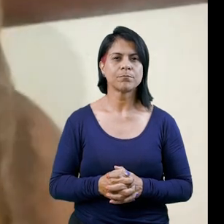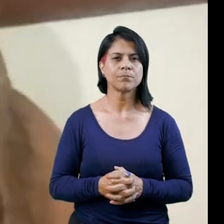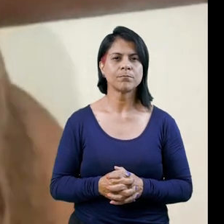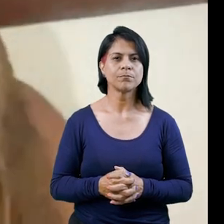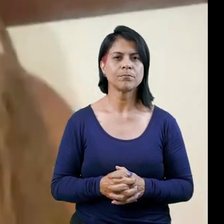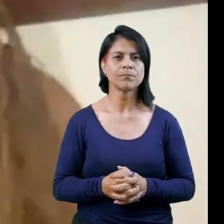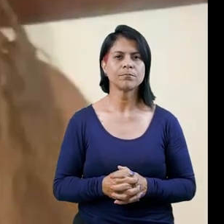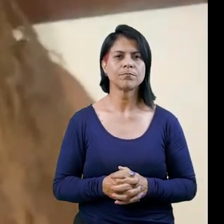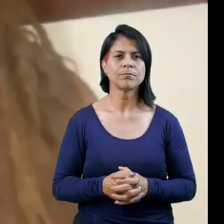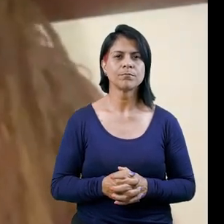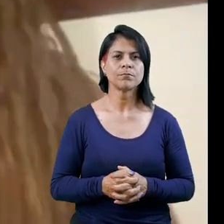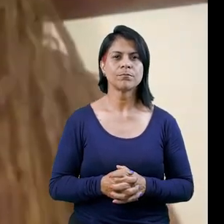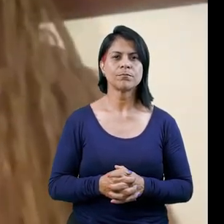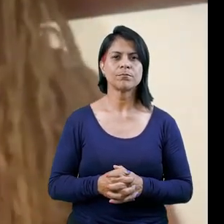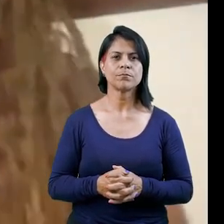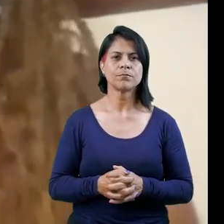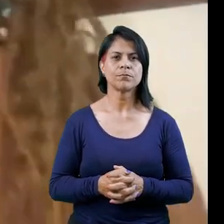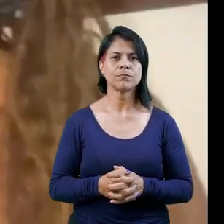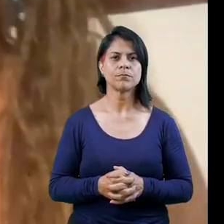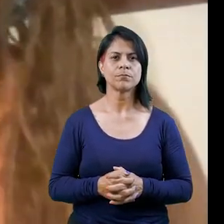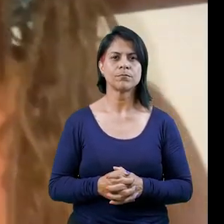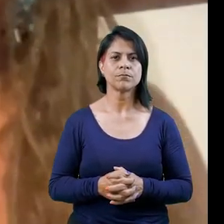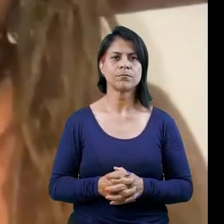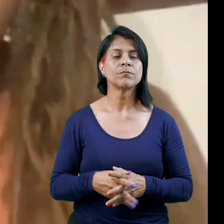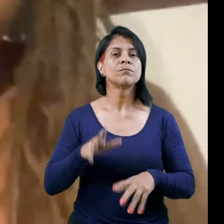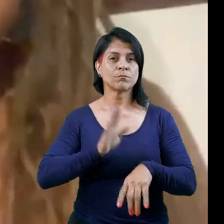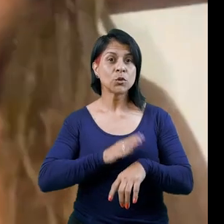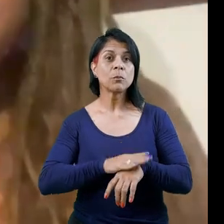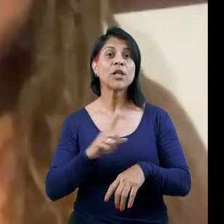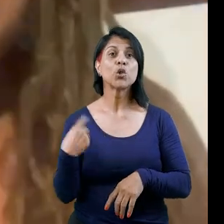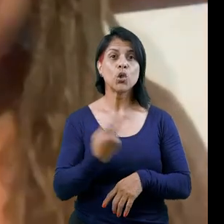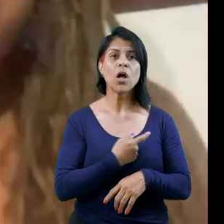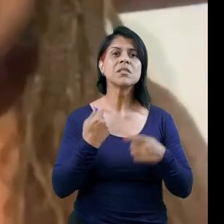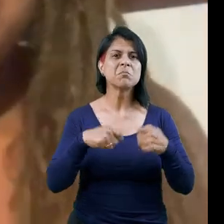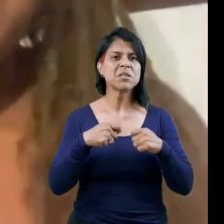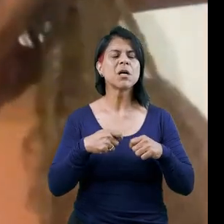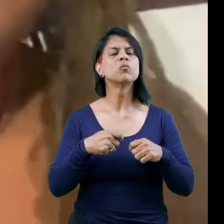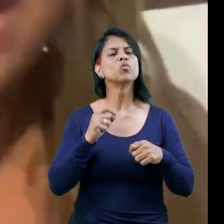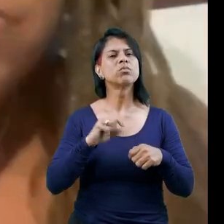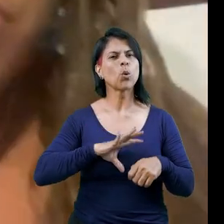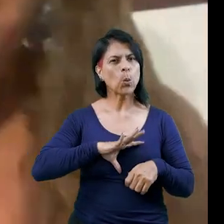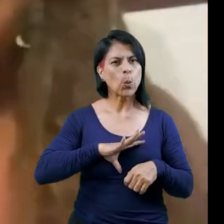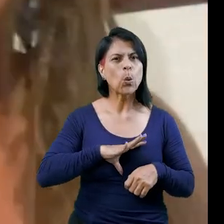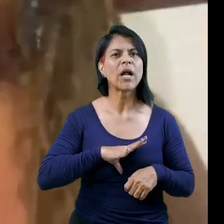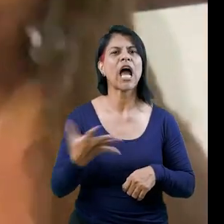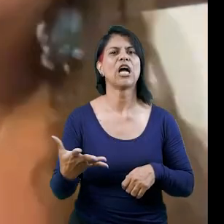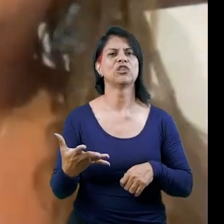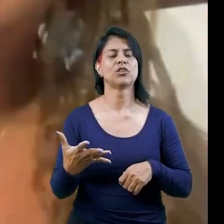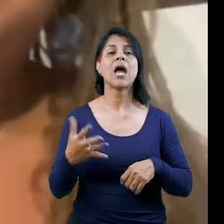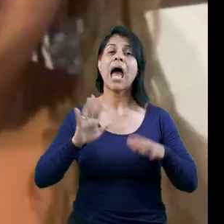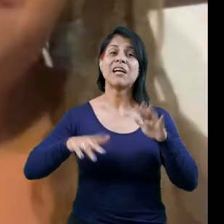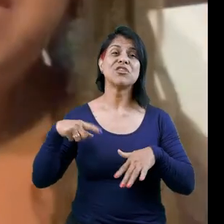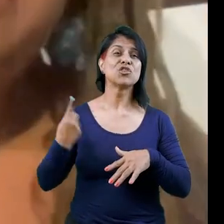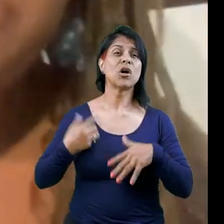depois... Porque eu acho que tem um momento que a gente precisa gritar, tem esse momento de que a gente é levado um pouco pelo desespero,